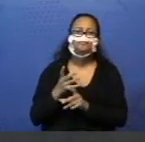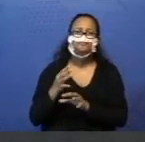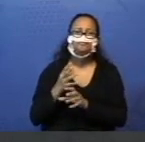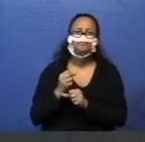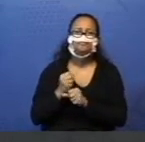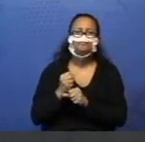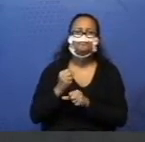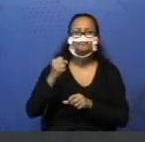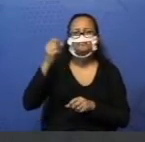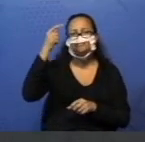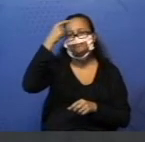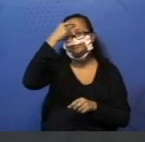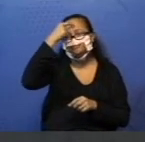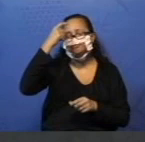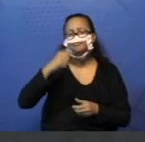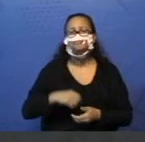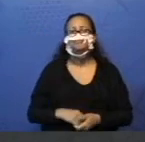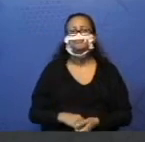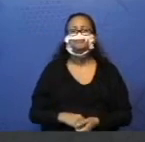Vamos lá.